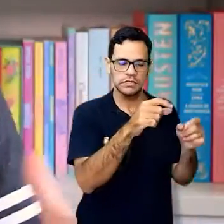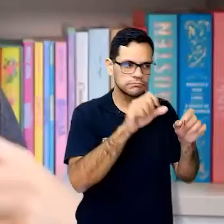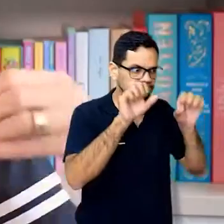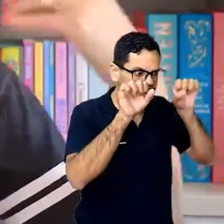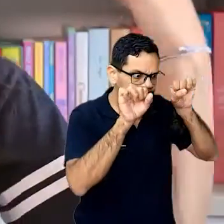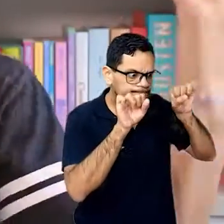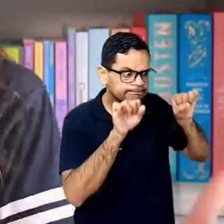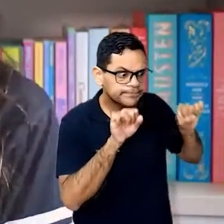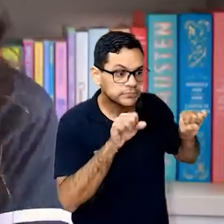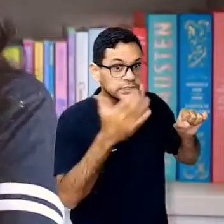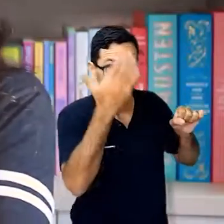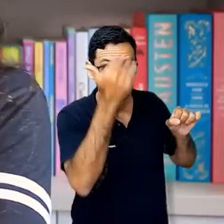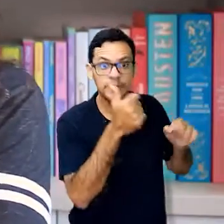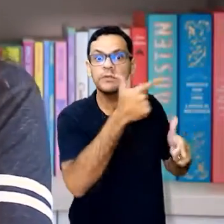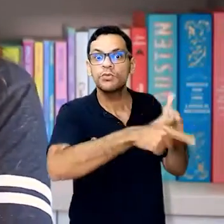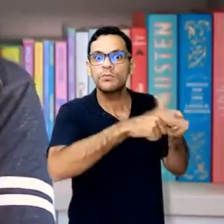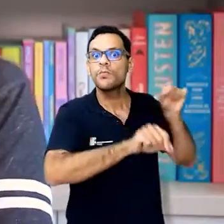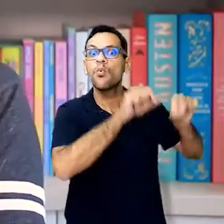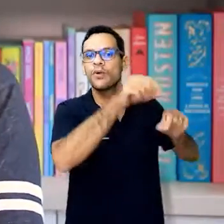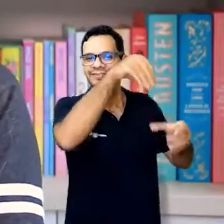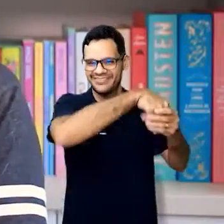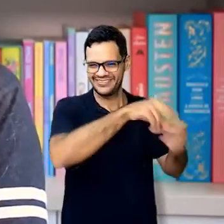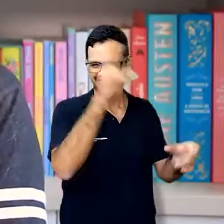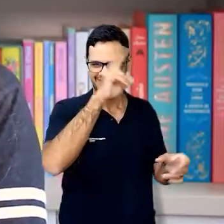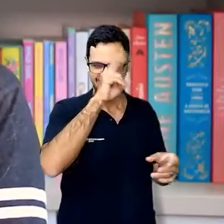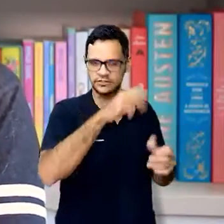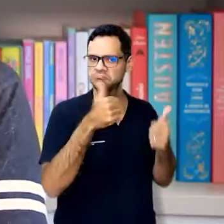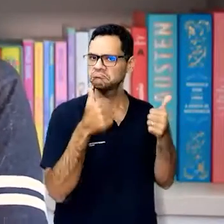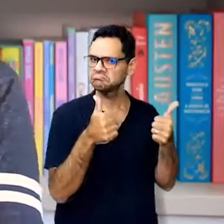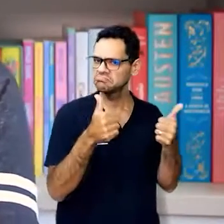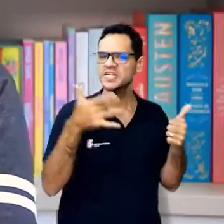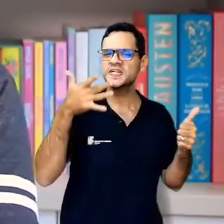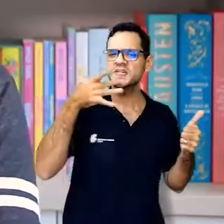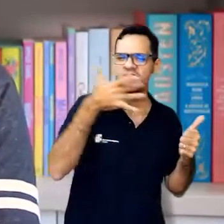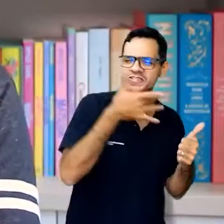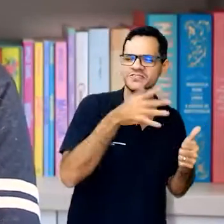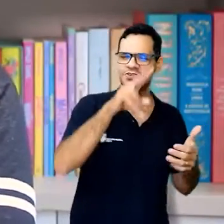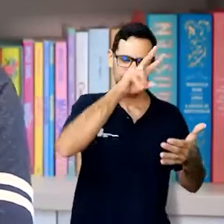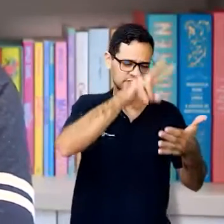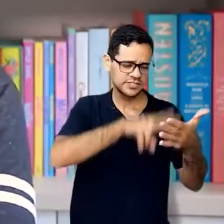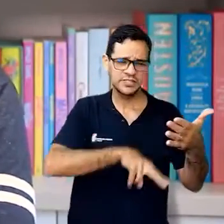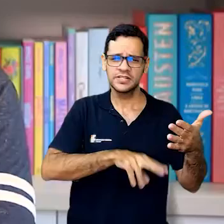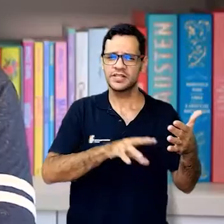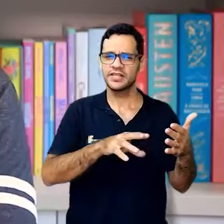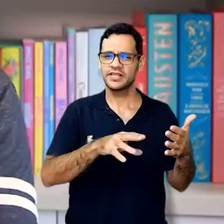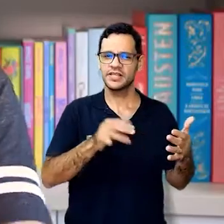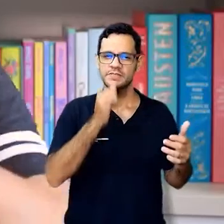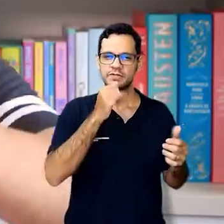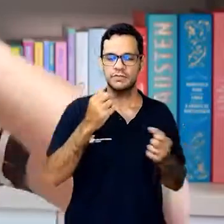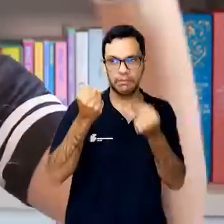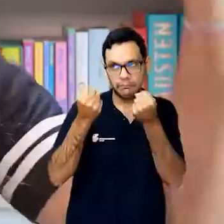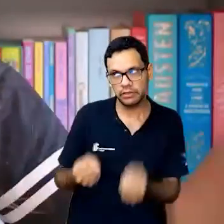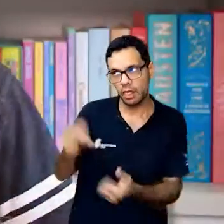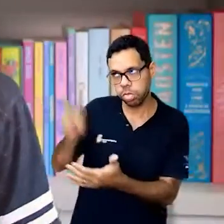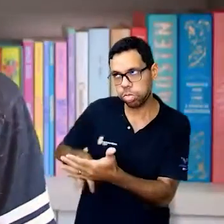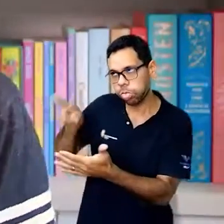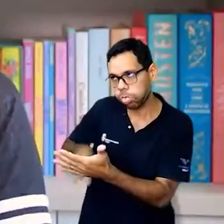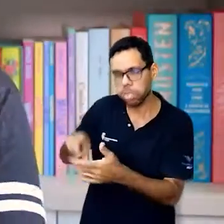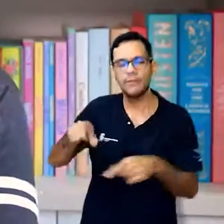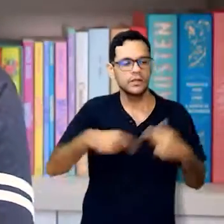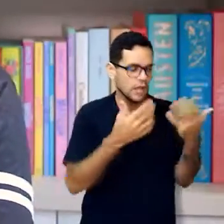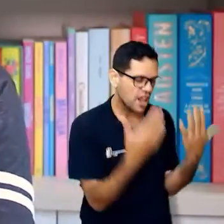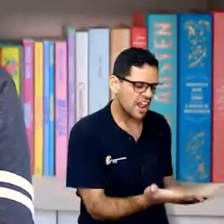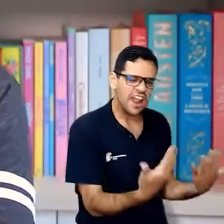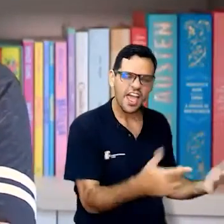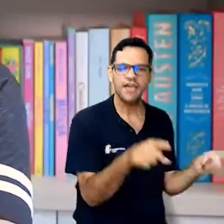entendendo isso, vai descobrindo essa problemática que acontece aqui na história. E, cara, é um livro muito gostosinho de ler, super, assim, pra sair de ressaca